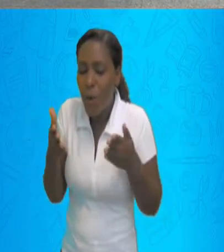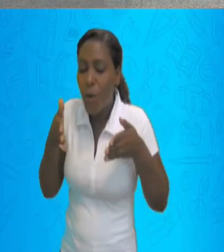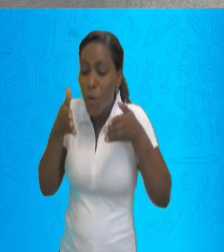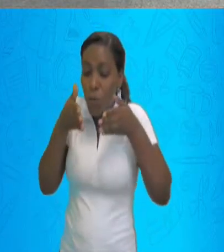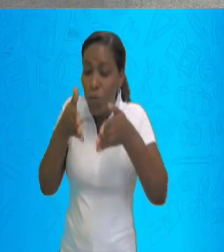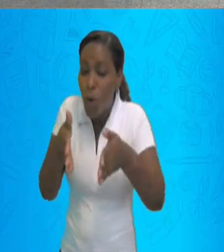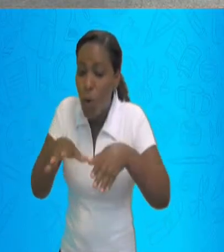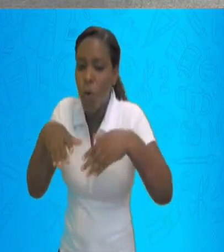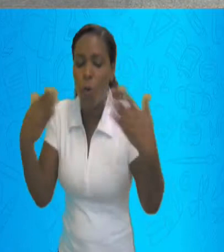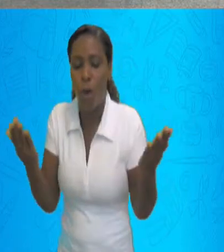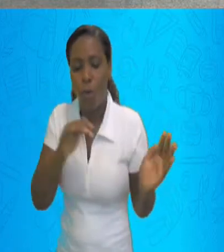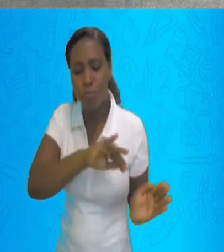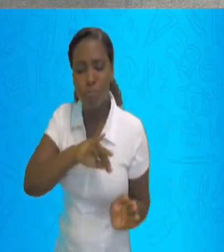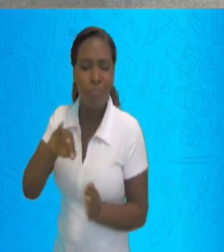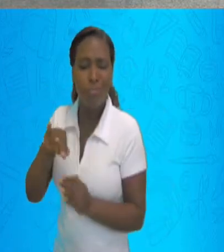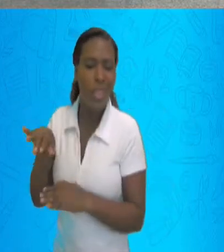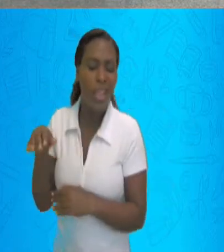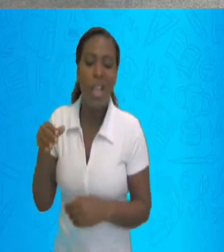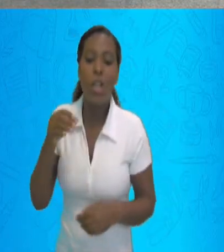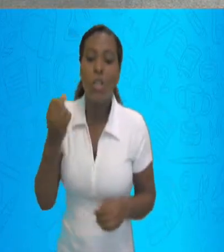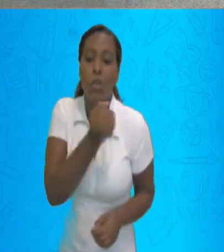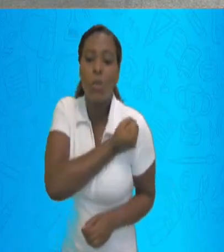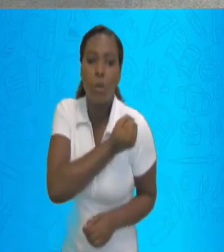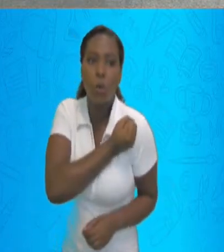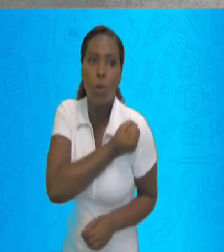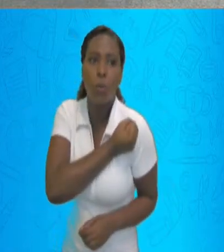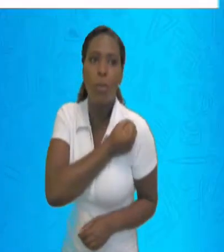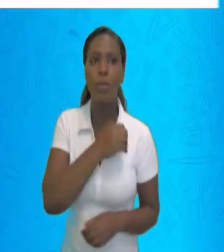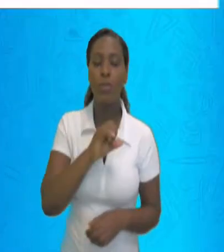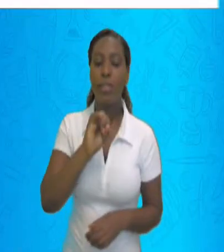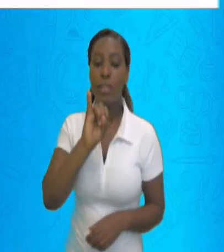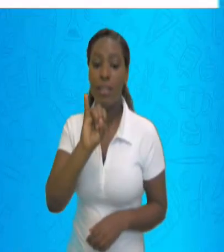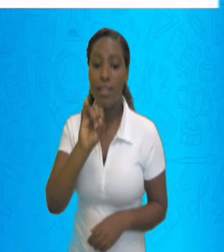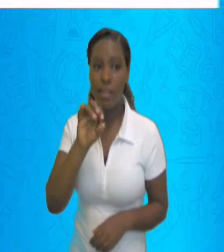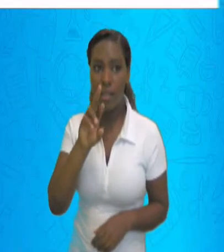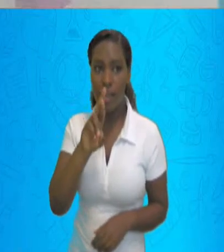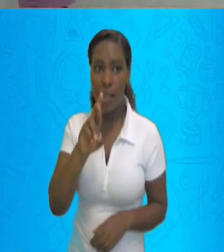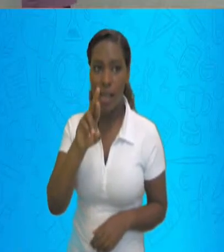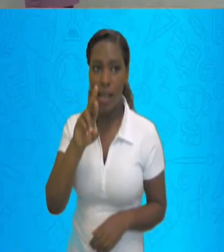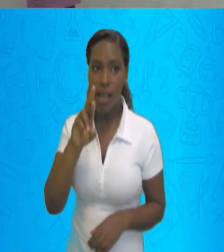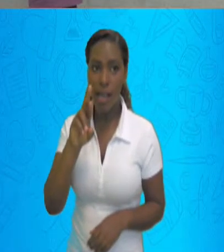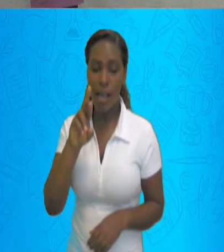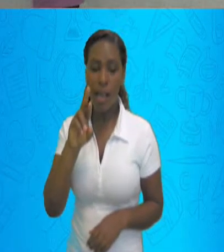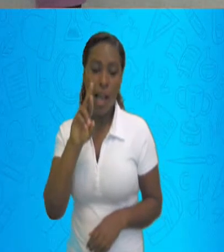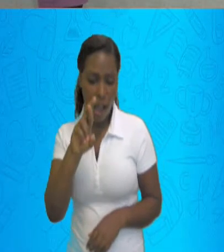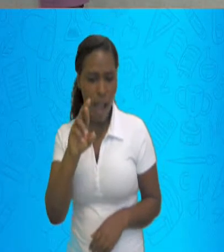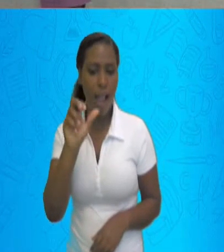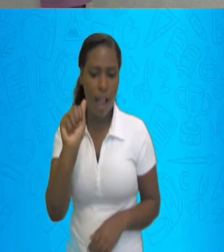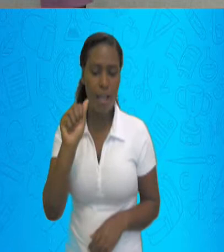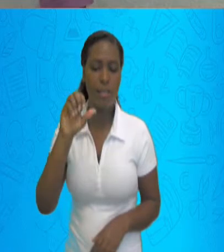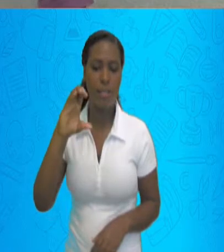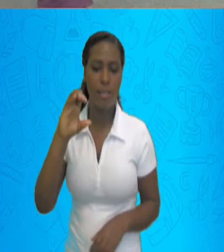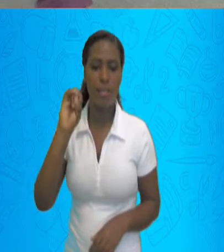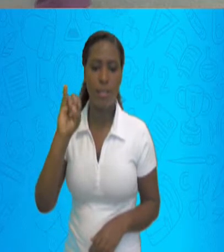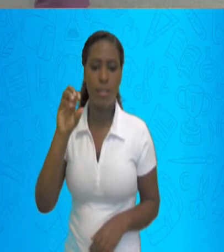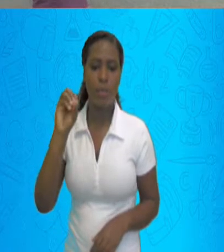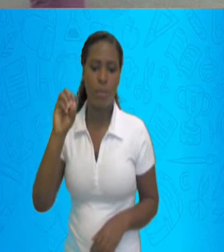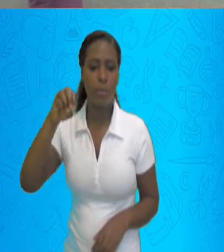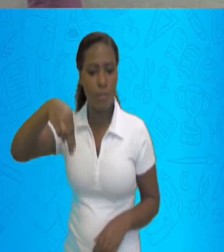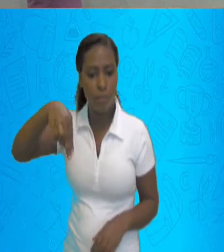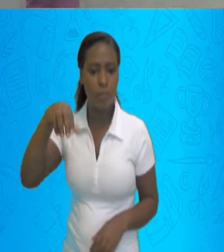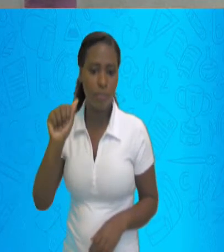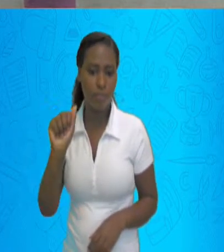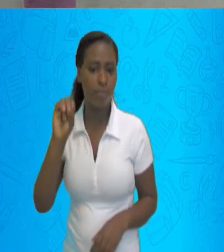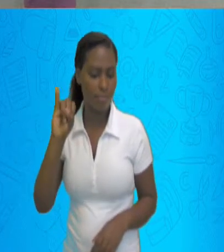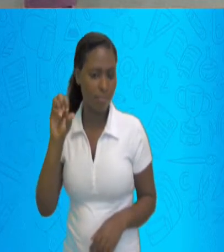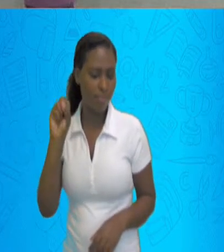letra Q. Então vamos ver qual que é o conceito desse conjunto. O conjunto dos números racionais nasceu da necessidade